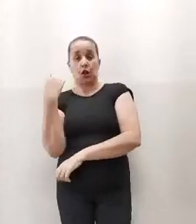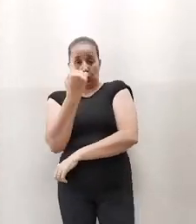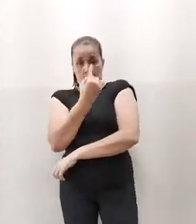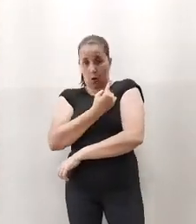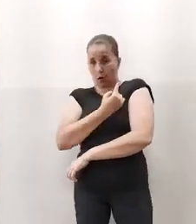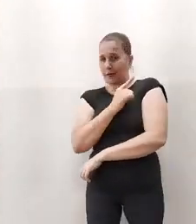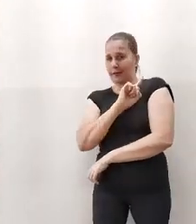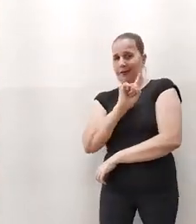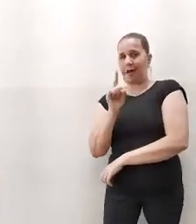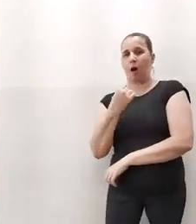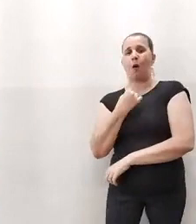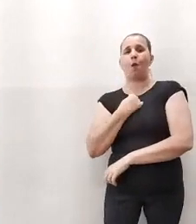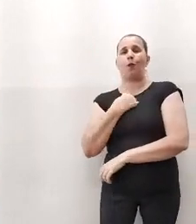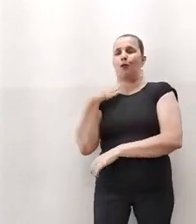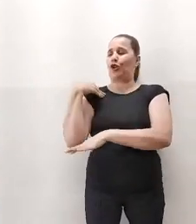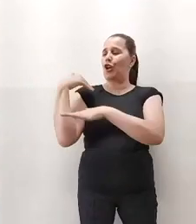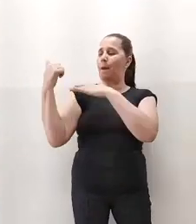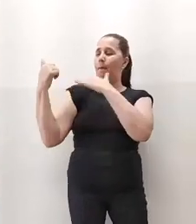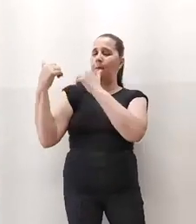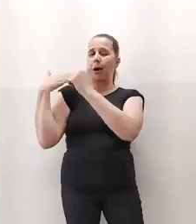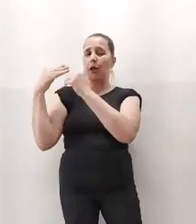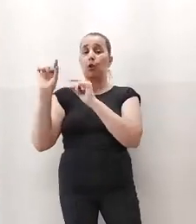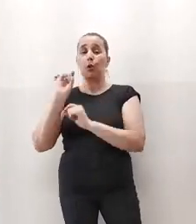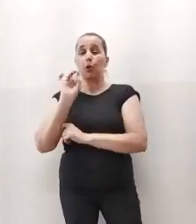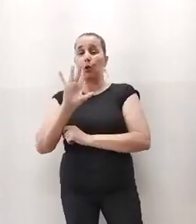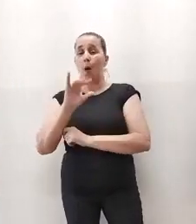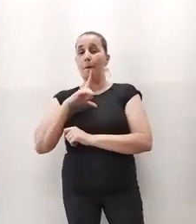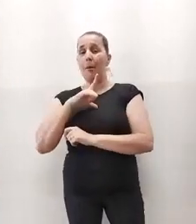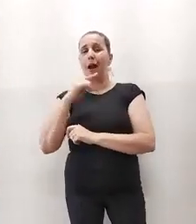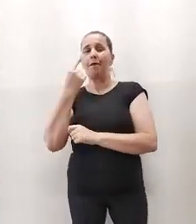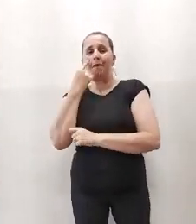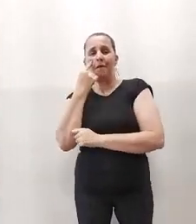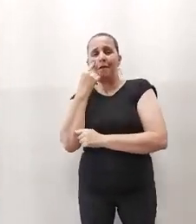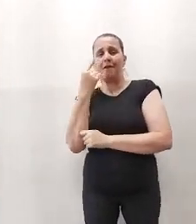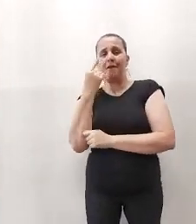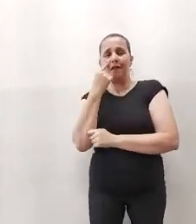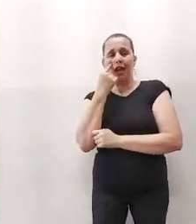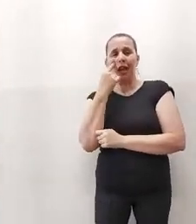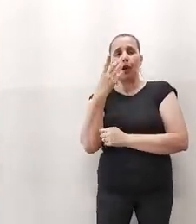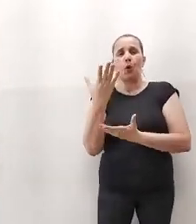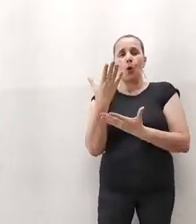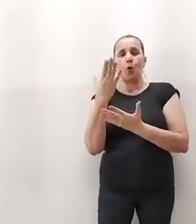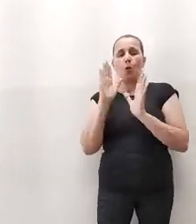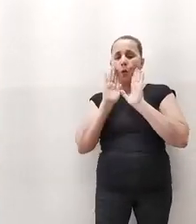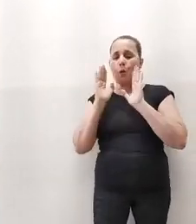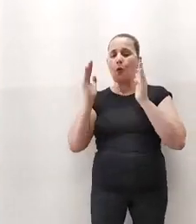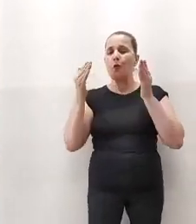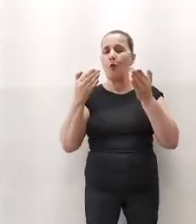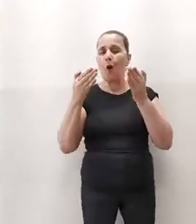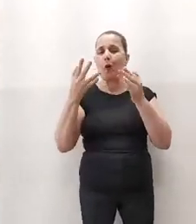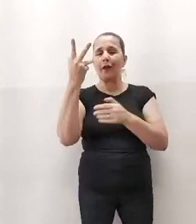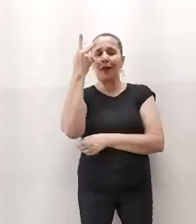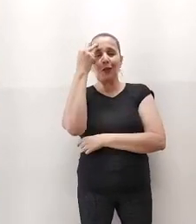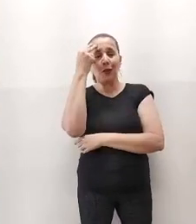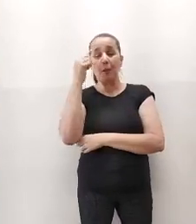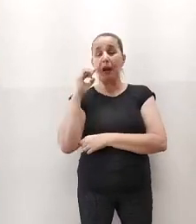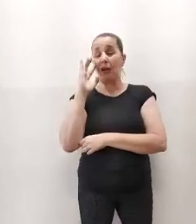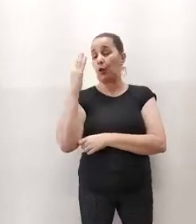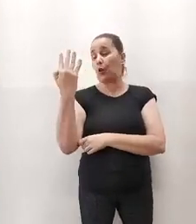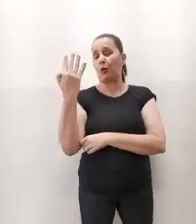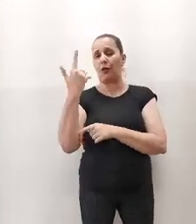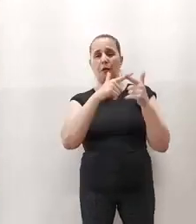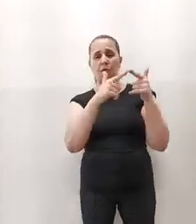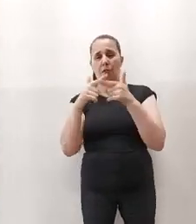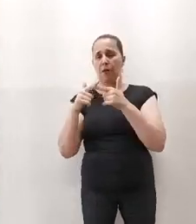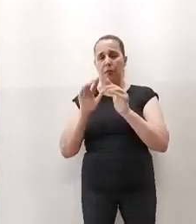Nós não fomos chamados apenas para ver com o sentido natural, apenas para tomar decisões naquilo